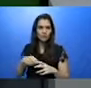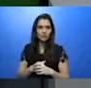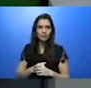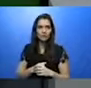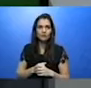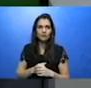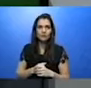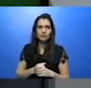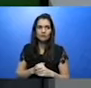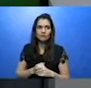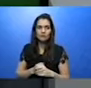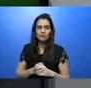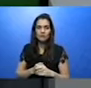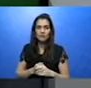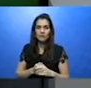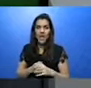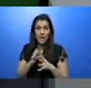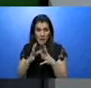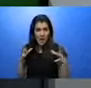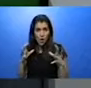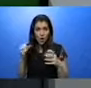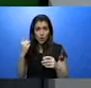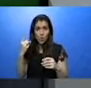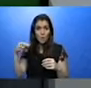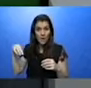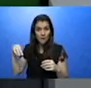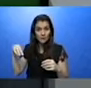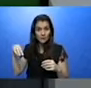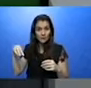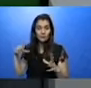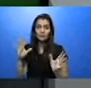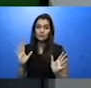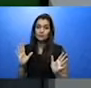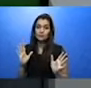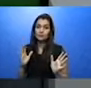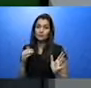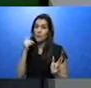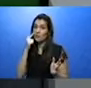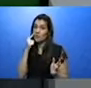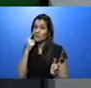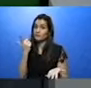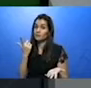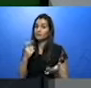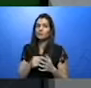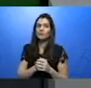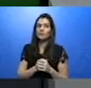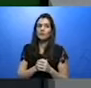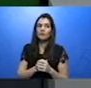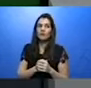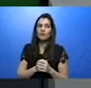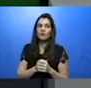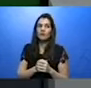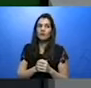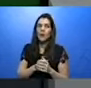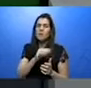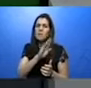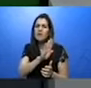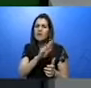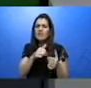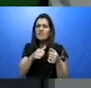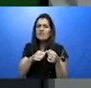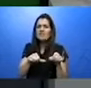centímetros. É possível afirmar que é maior do que 1 metro? Será que é maior? Está entre 2 e